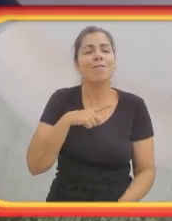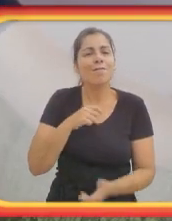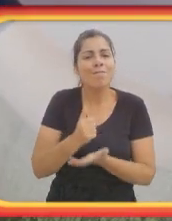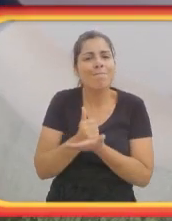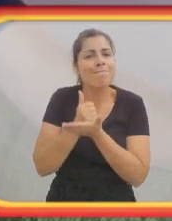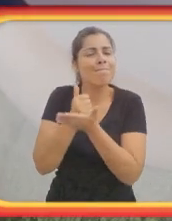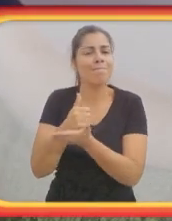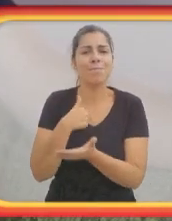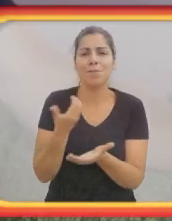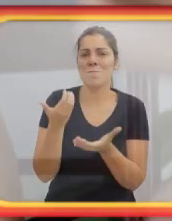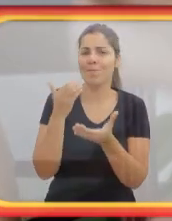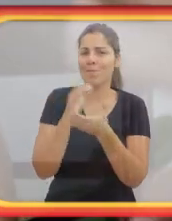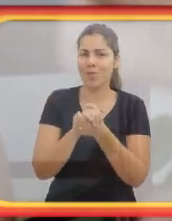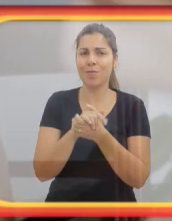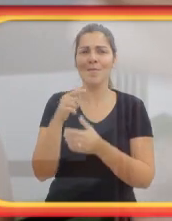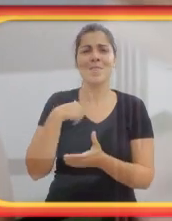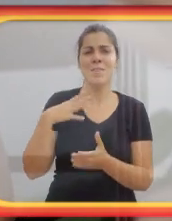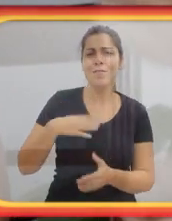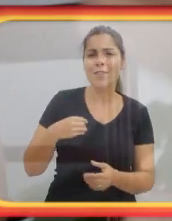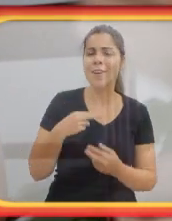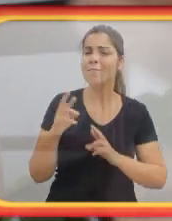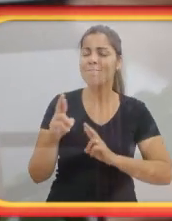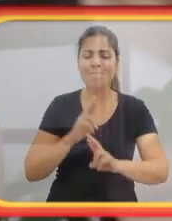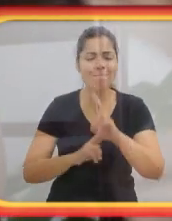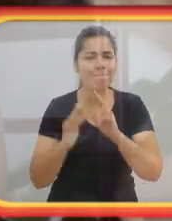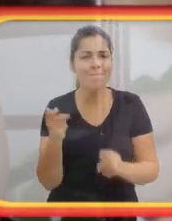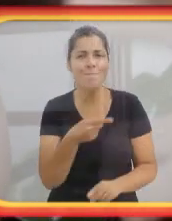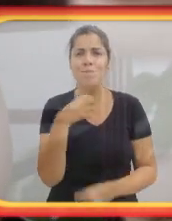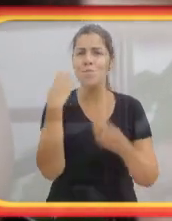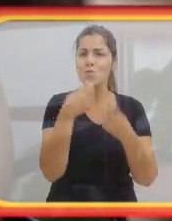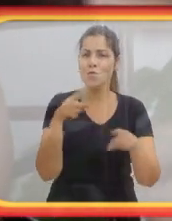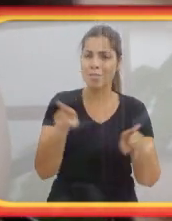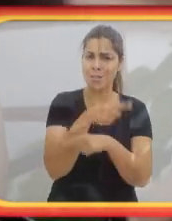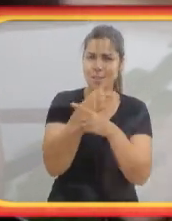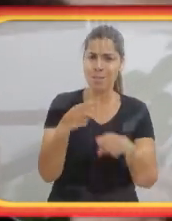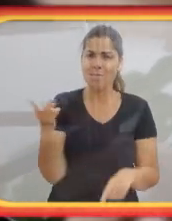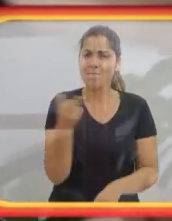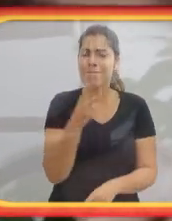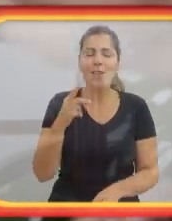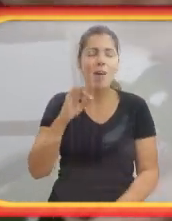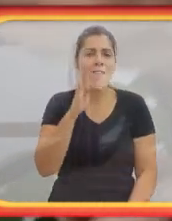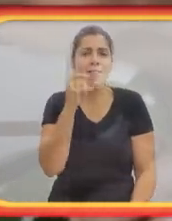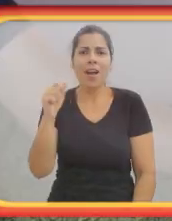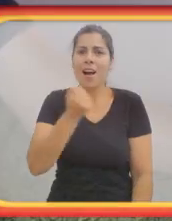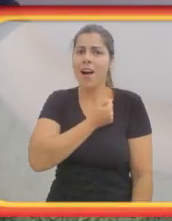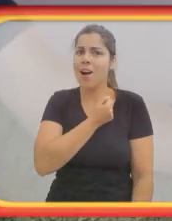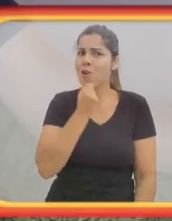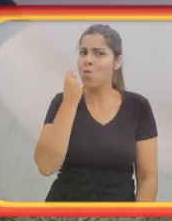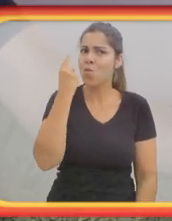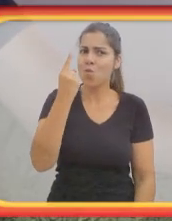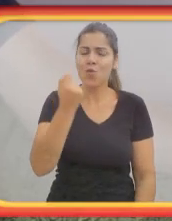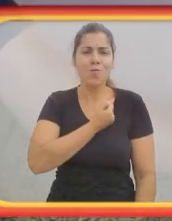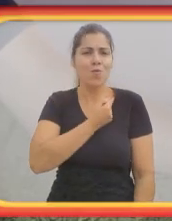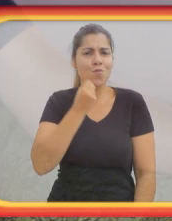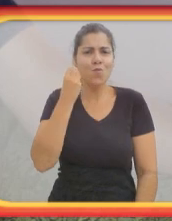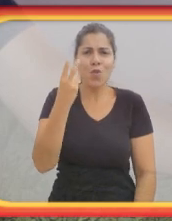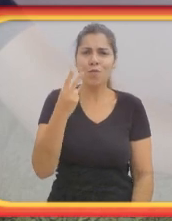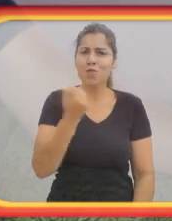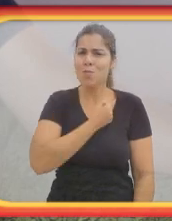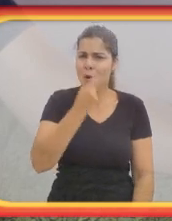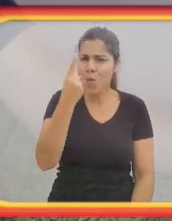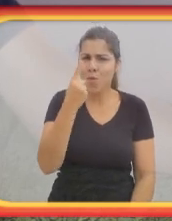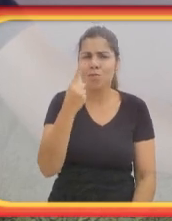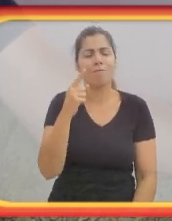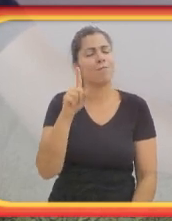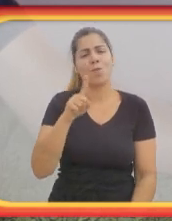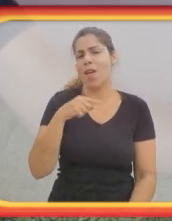a Maria ficou grávida. Veio a Cristina, que foi uma coisa maravilhosa. Eu sempre tive o apoio da minha